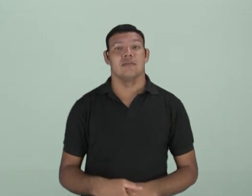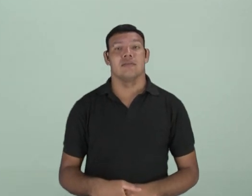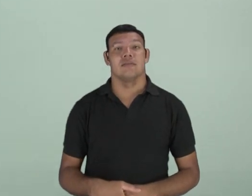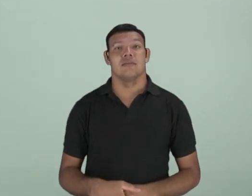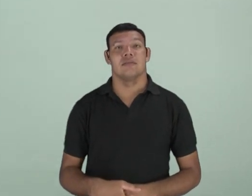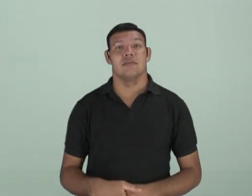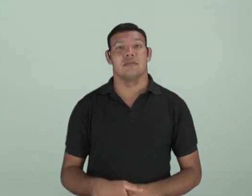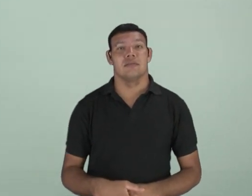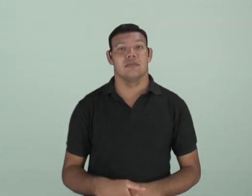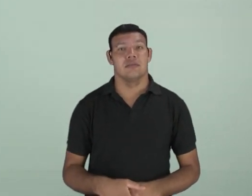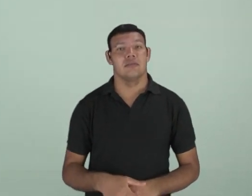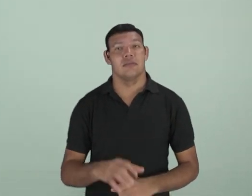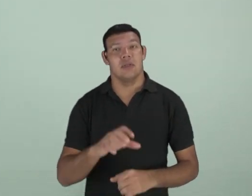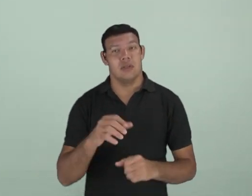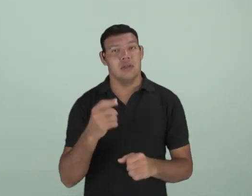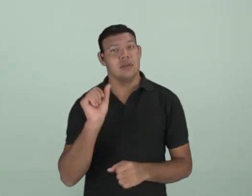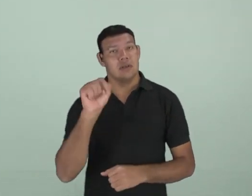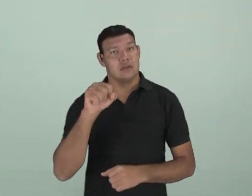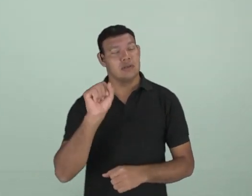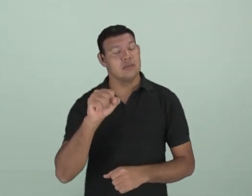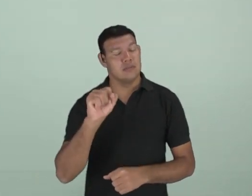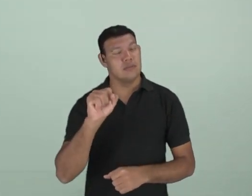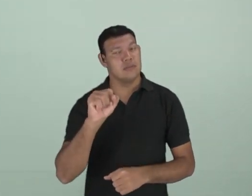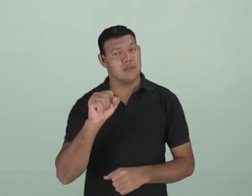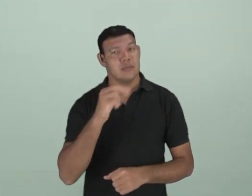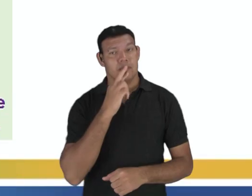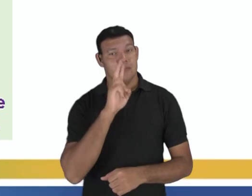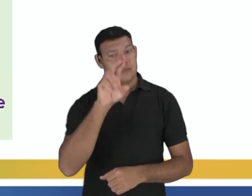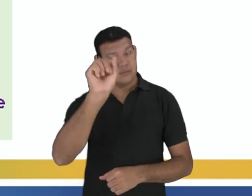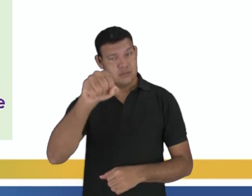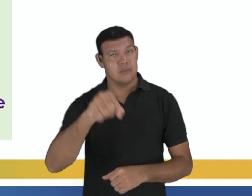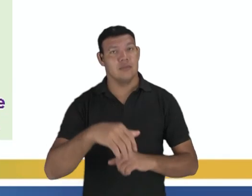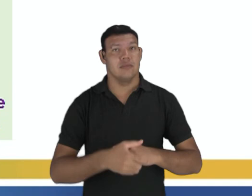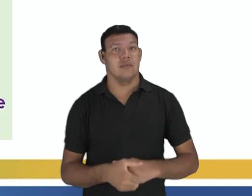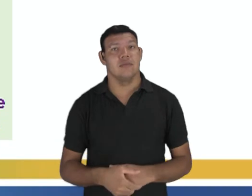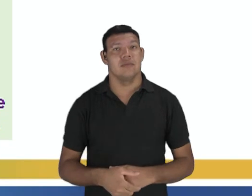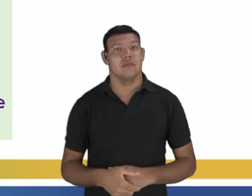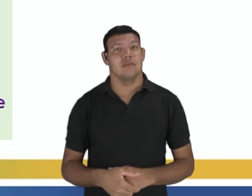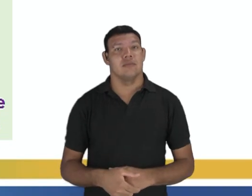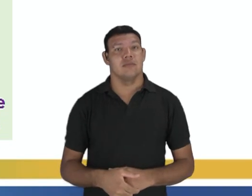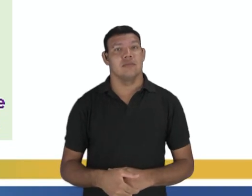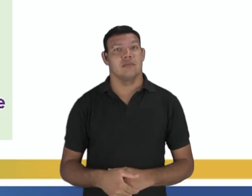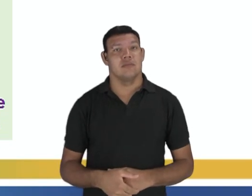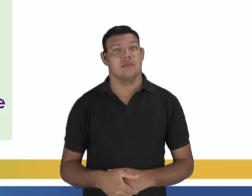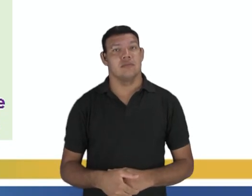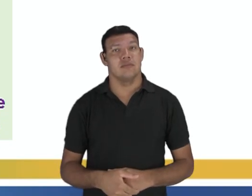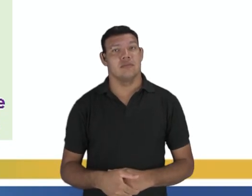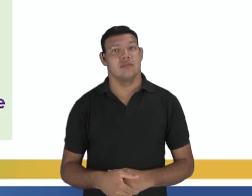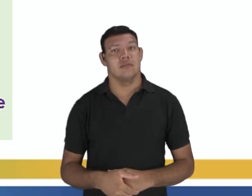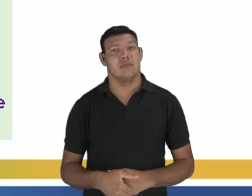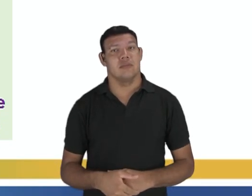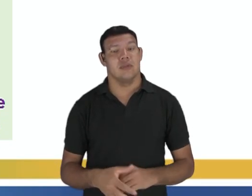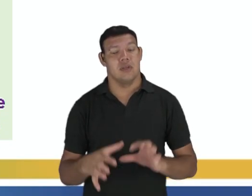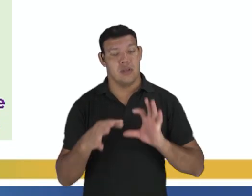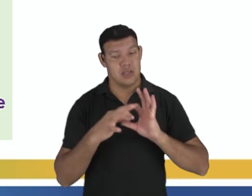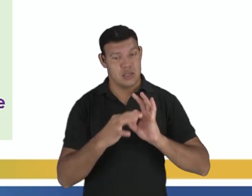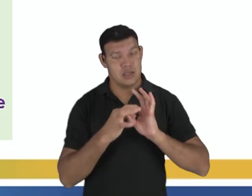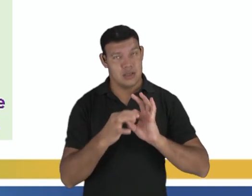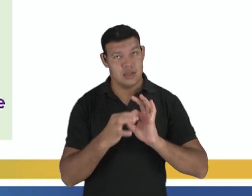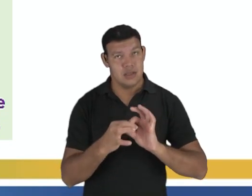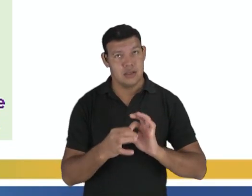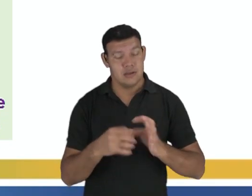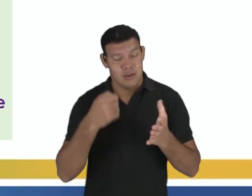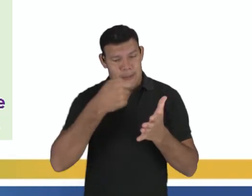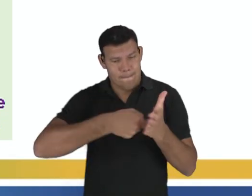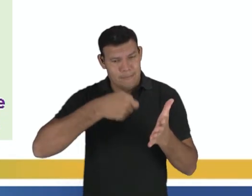das vacinas, tá? E a 3 pergunta se elas são seguras, tá, gente? A resposta é sim, tá, gente? As vacinas, elas